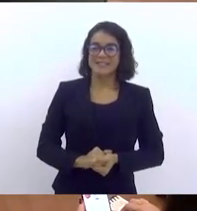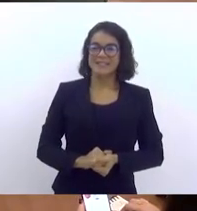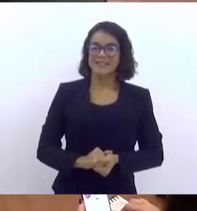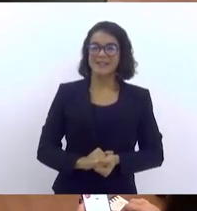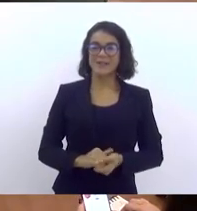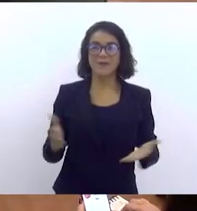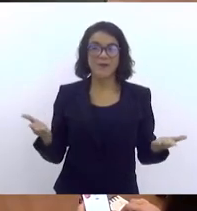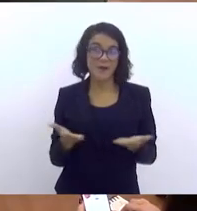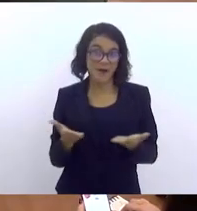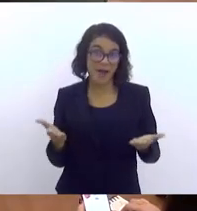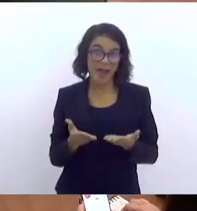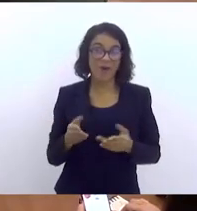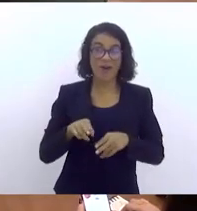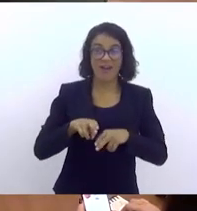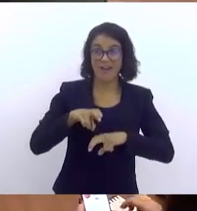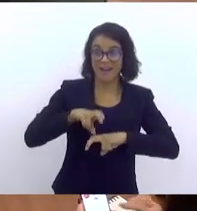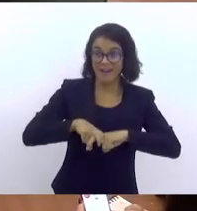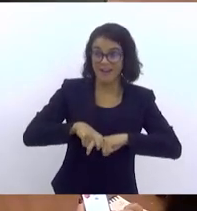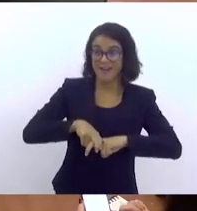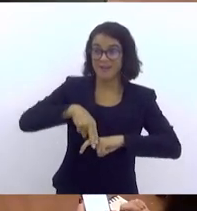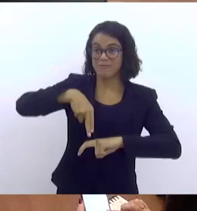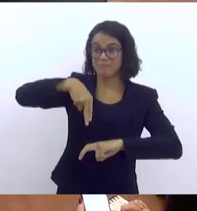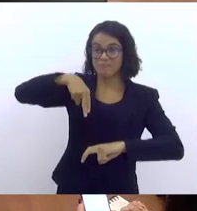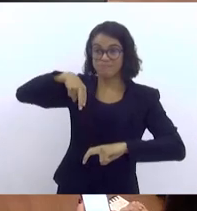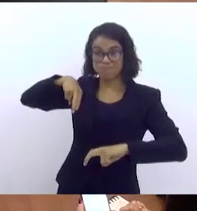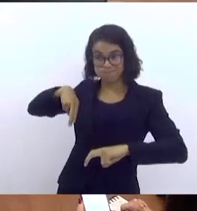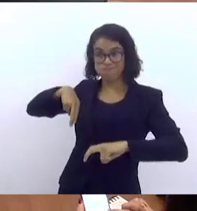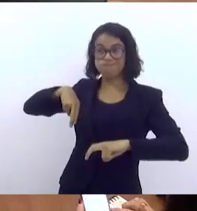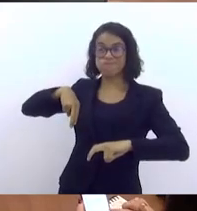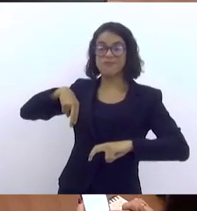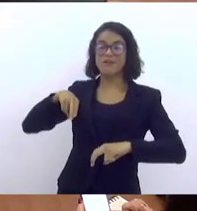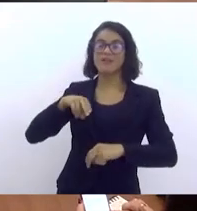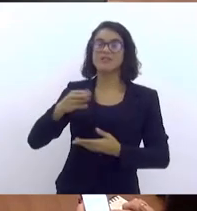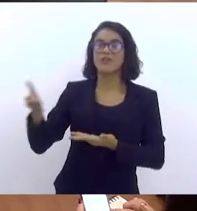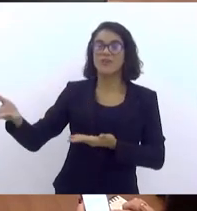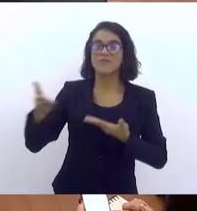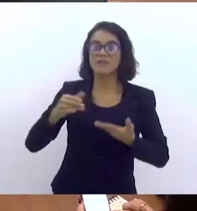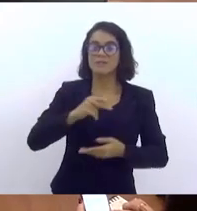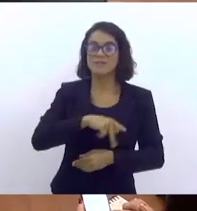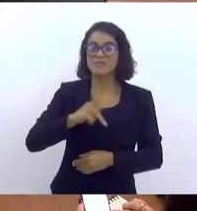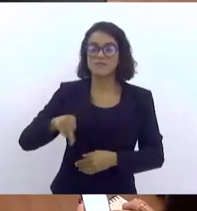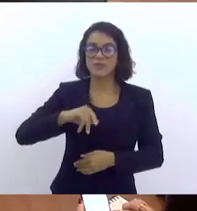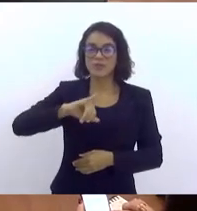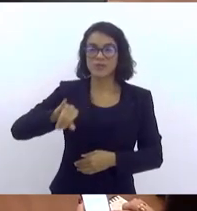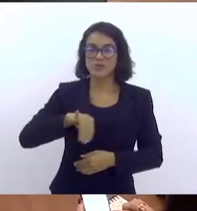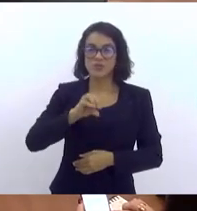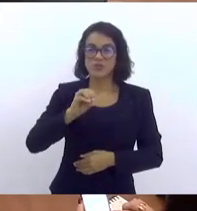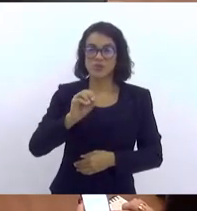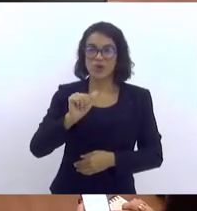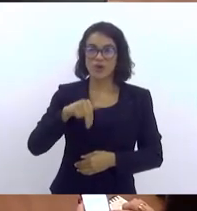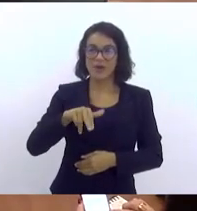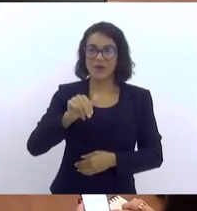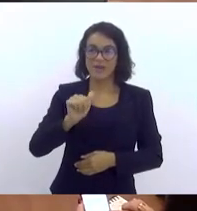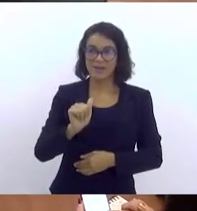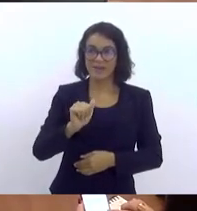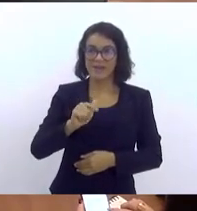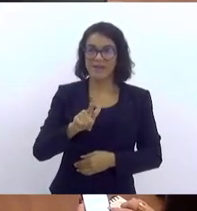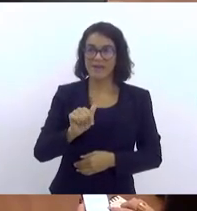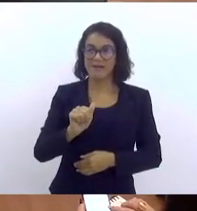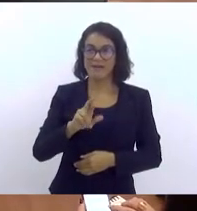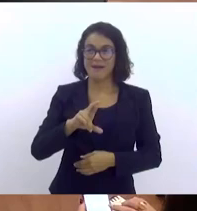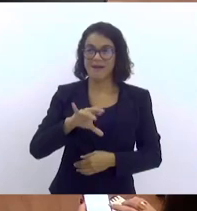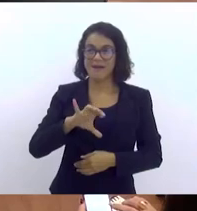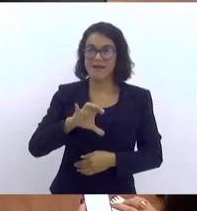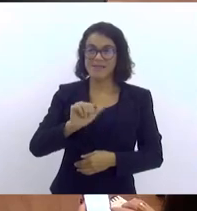então agora a gente desfaz a mesa e chama a professora Joana Garcia da Escola de Serviço Social da UFRJ para